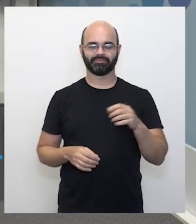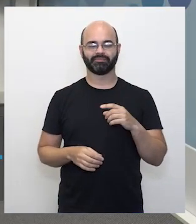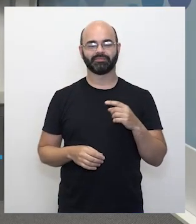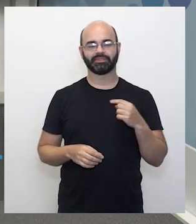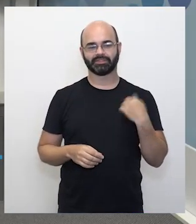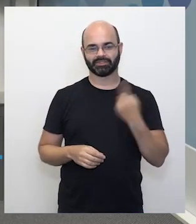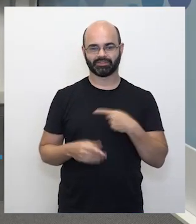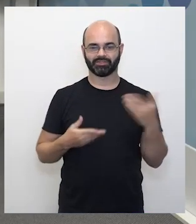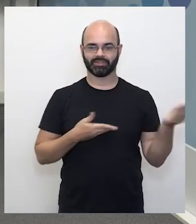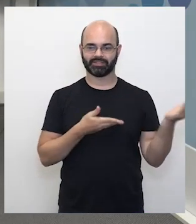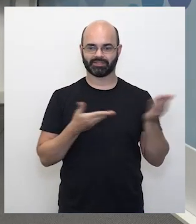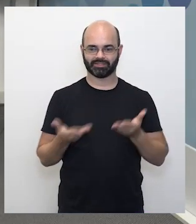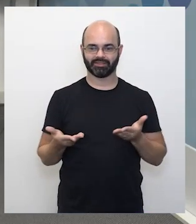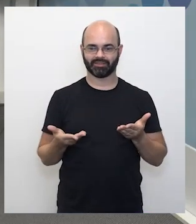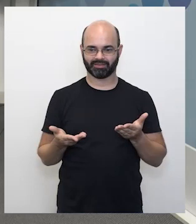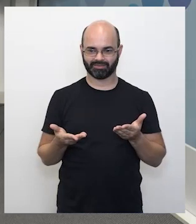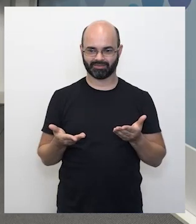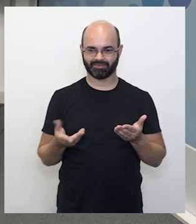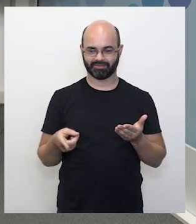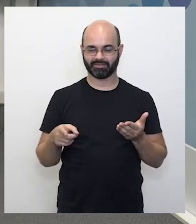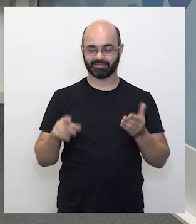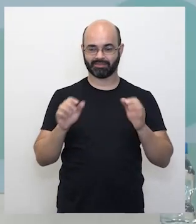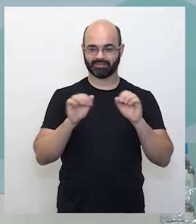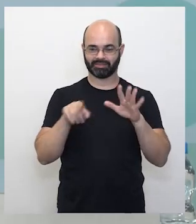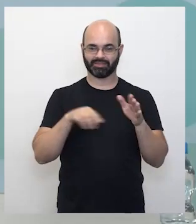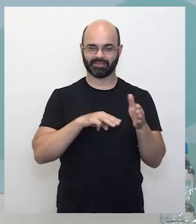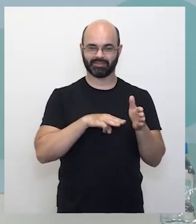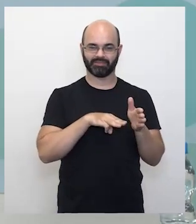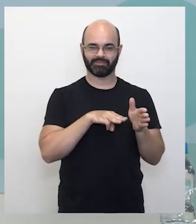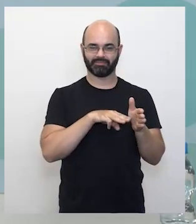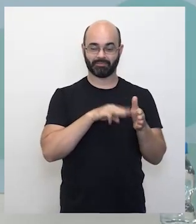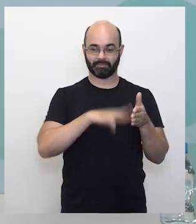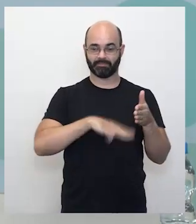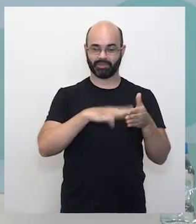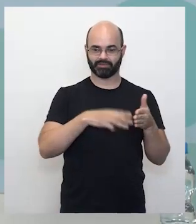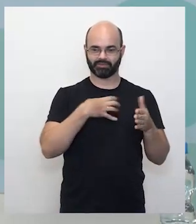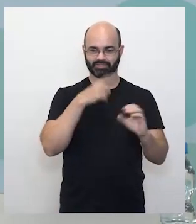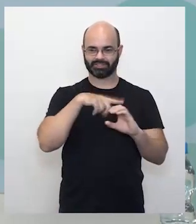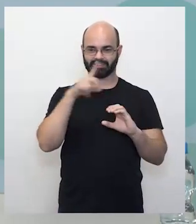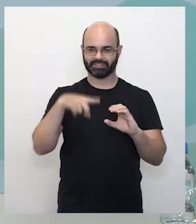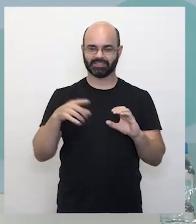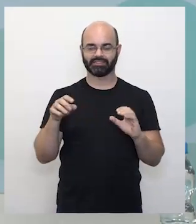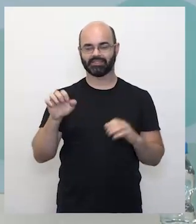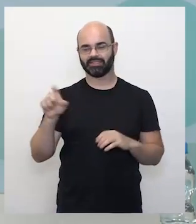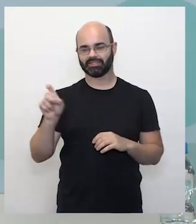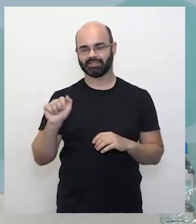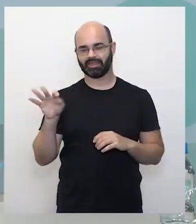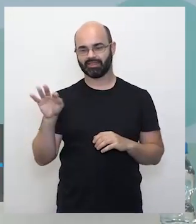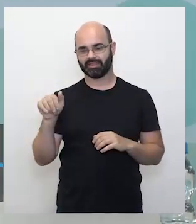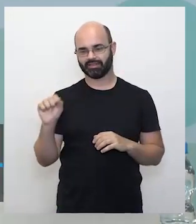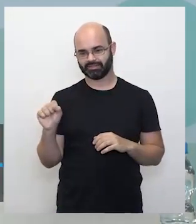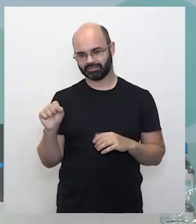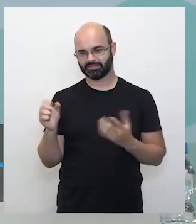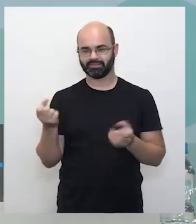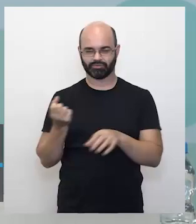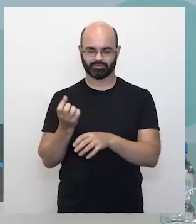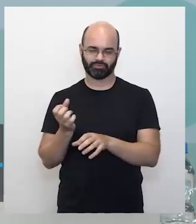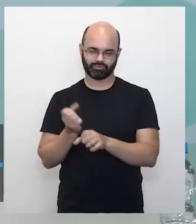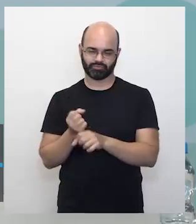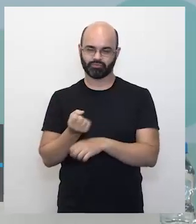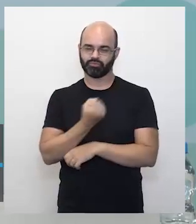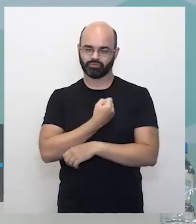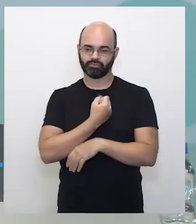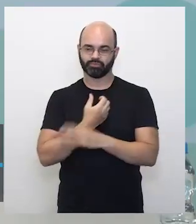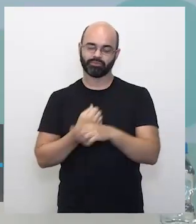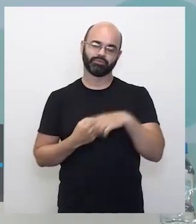uma noção, para a gente muitas vezes é muito claro esse método científico das ciências exatas, das ciências da natureza, por mais que exista aí também